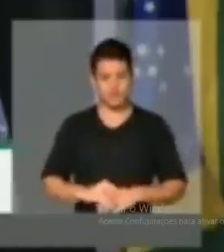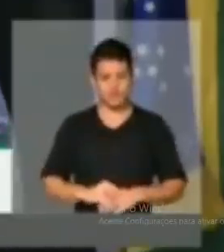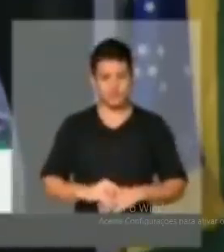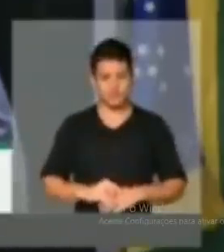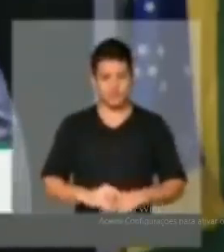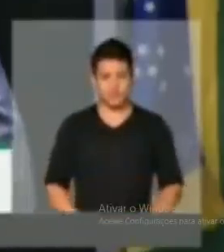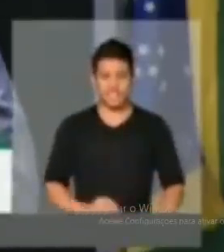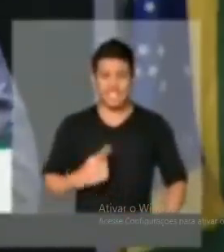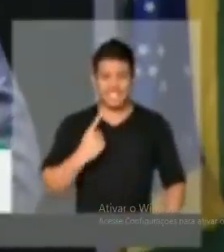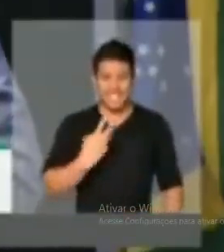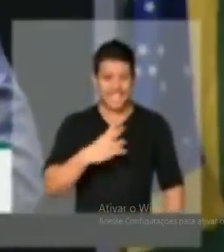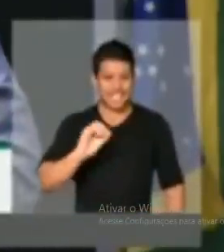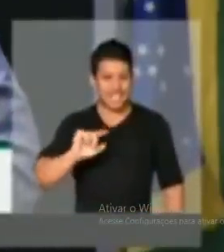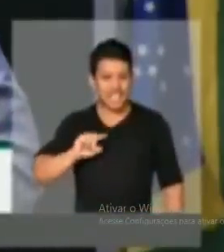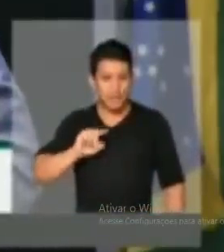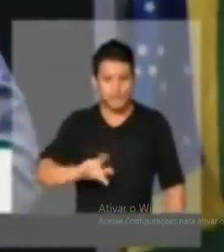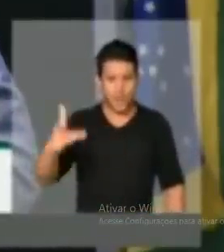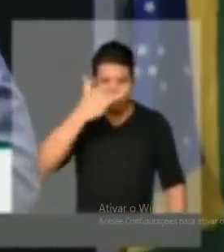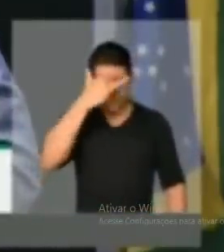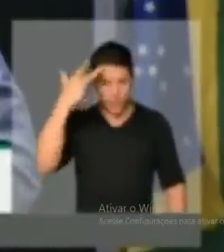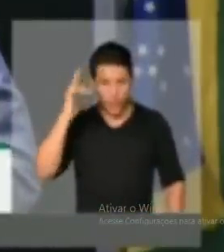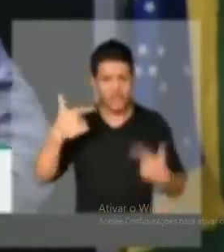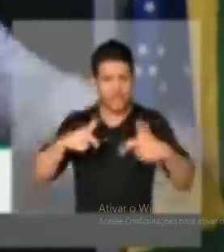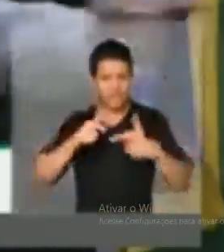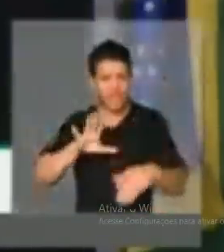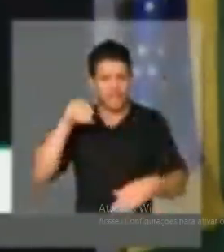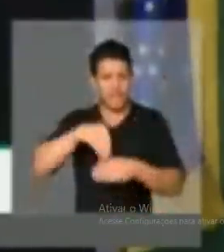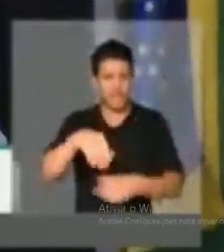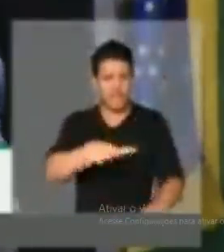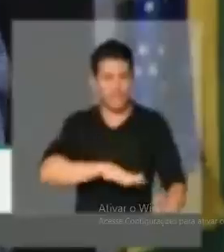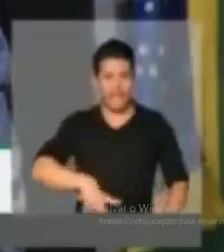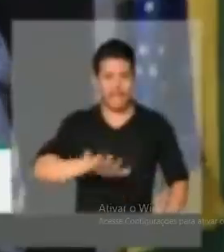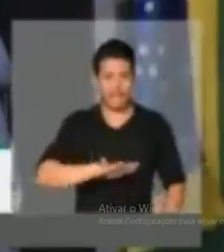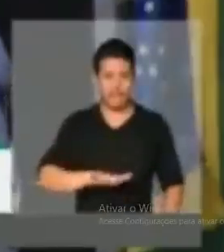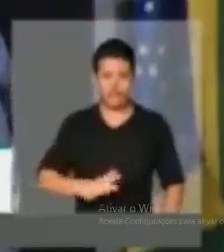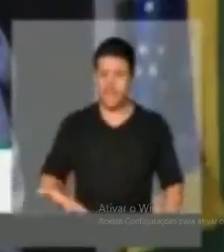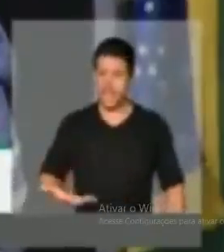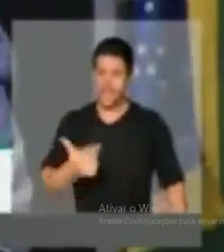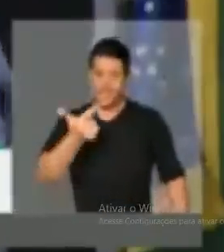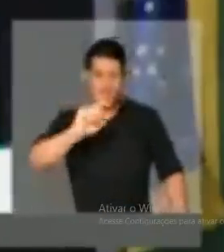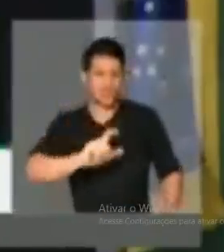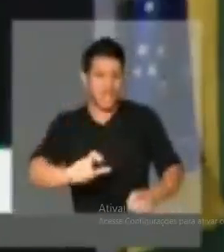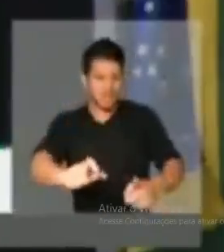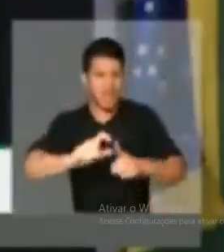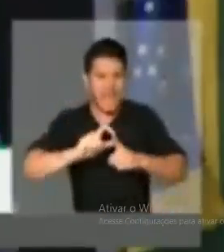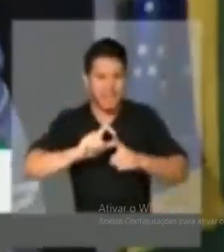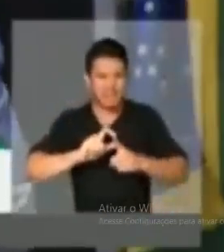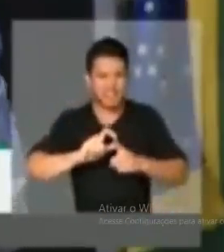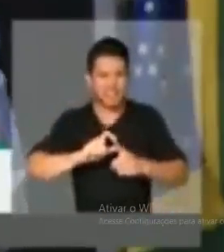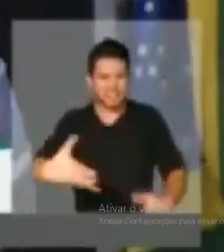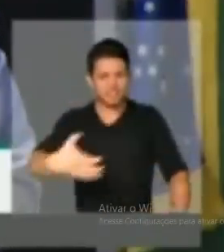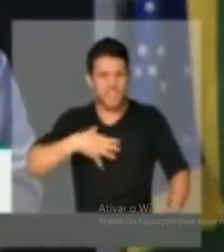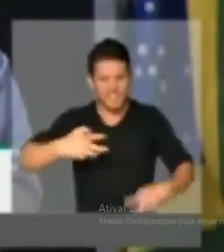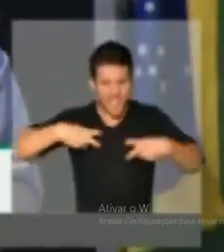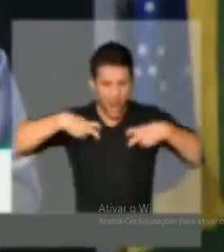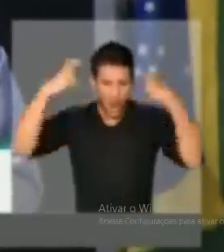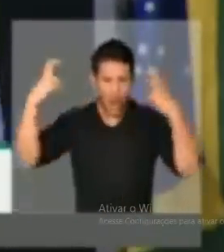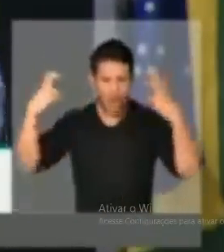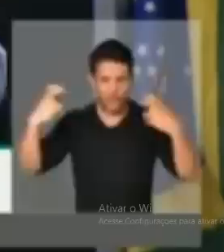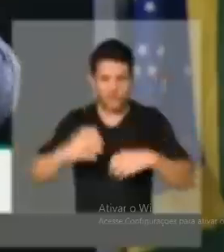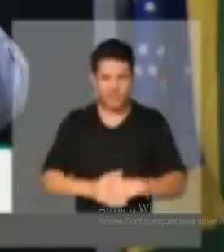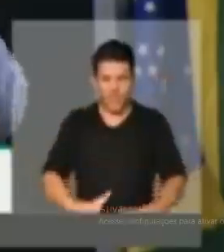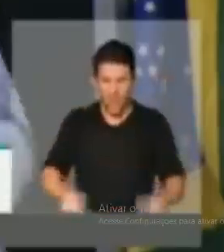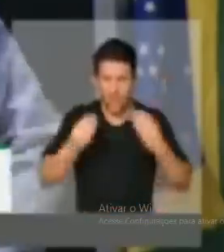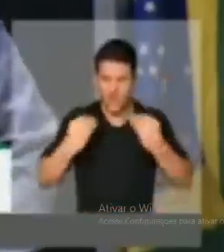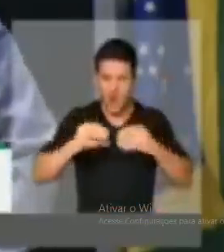Para 130 mil agentes penitenciários, que não se tem palavra, que é uma vergonha isso aqui mesmo,